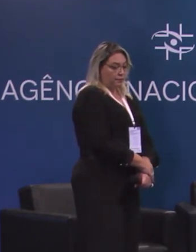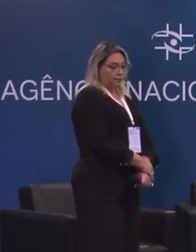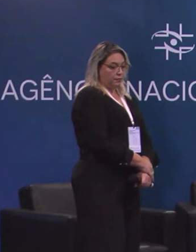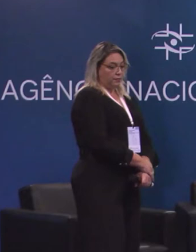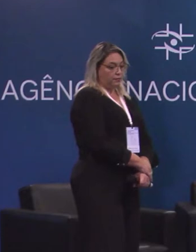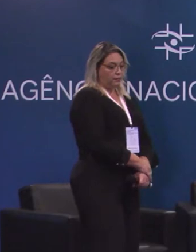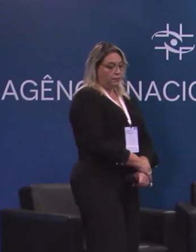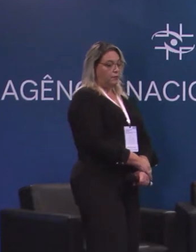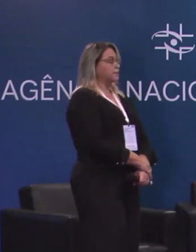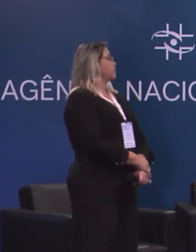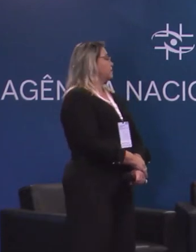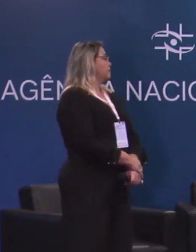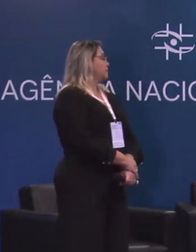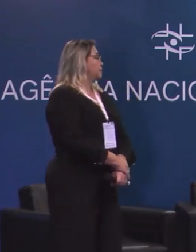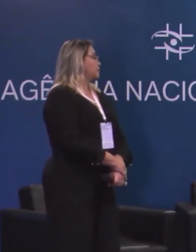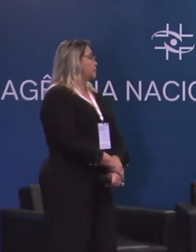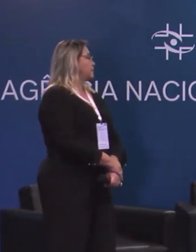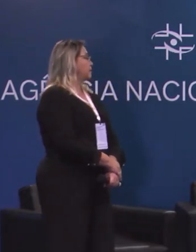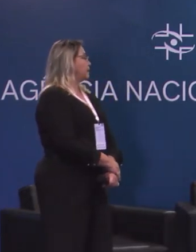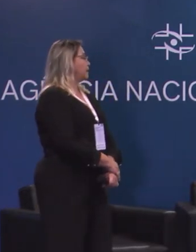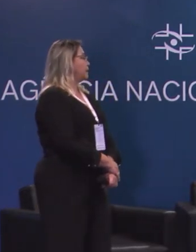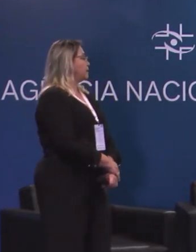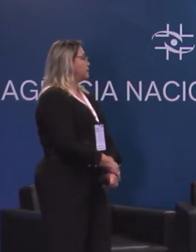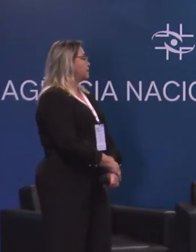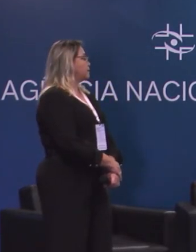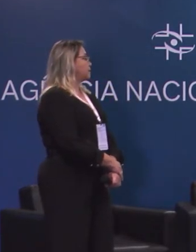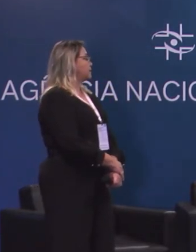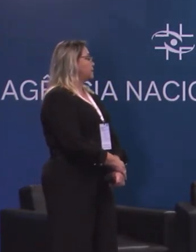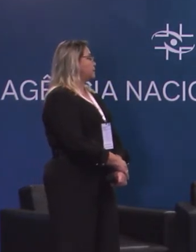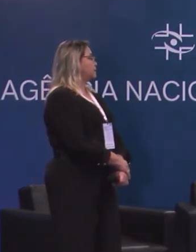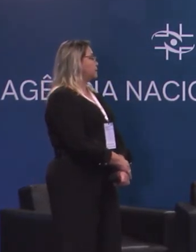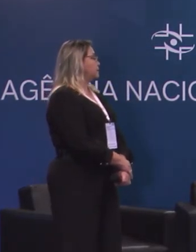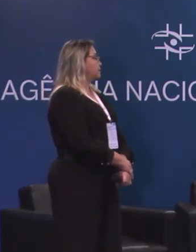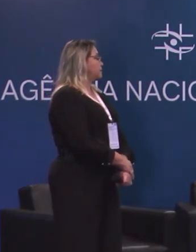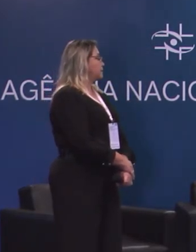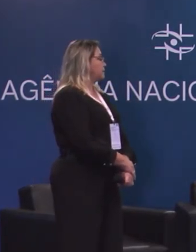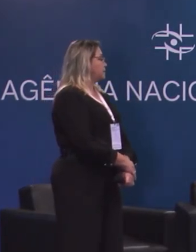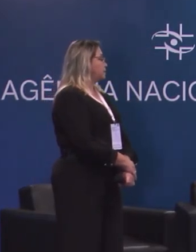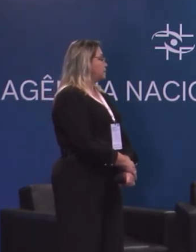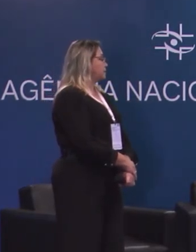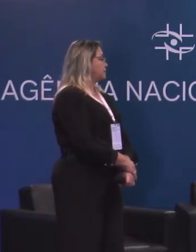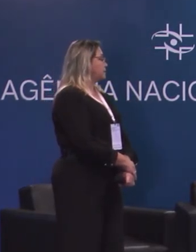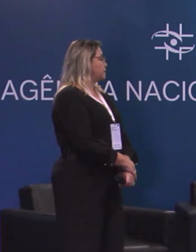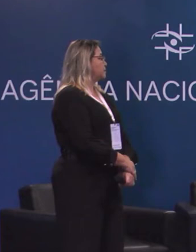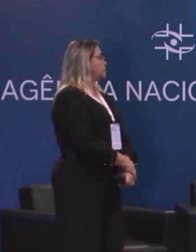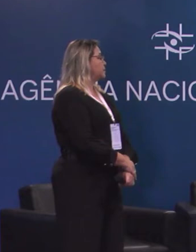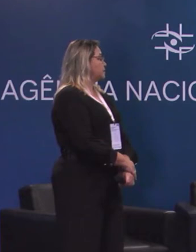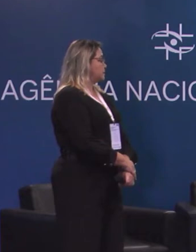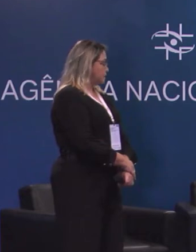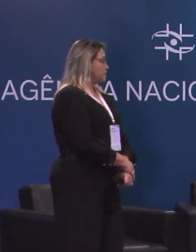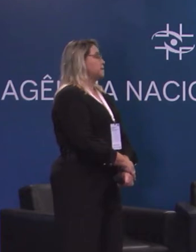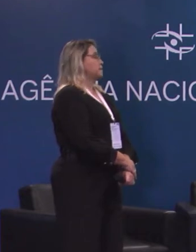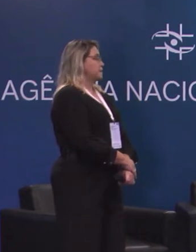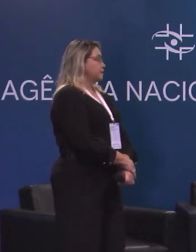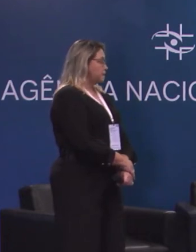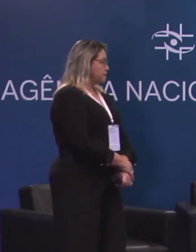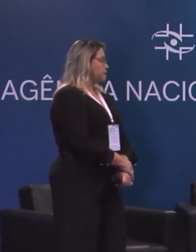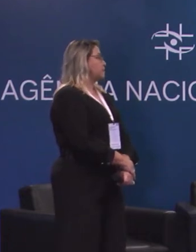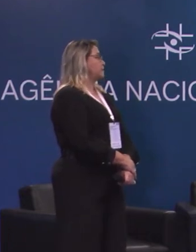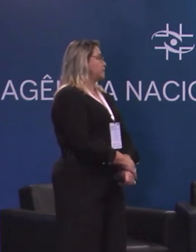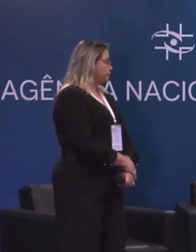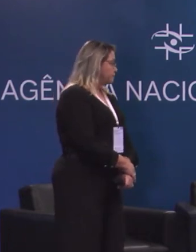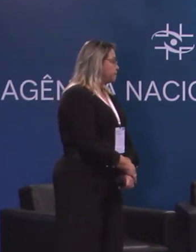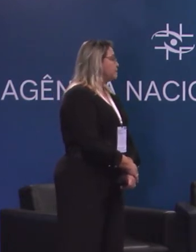pactuarem. Então, vocês vão ter todo o tempo do mundo, e eu acredito que isso tem que constar na norma, não é isso? Tempo de vigência de